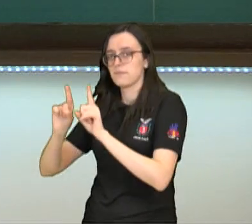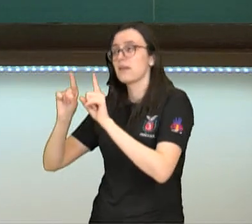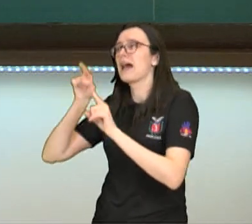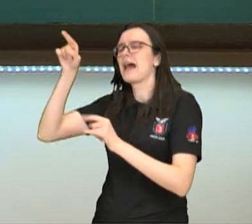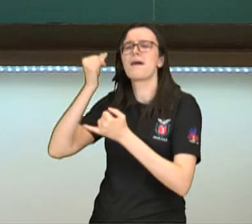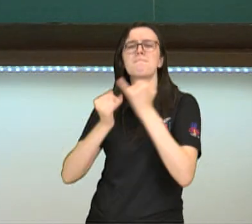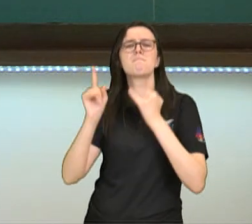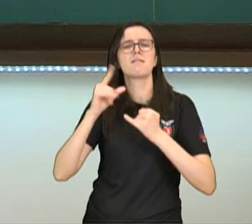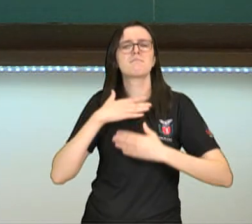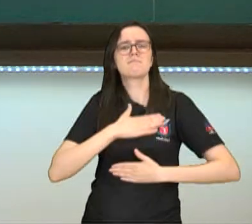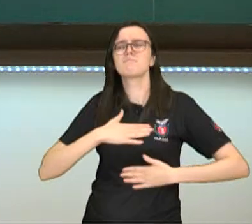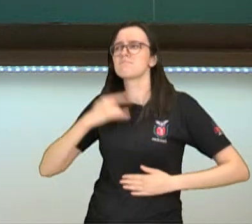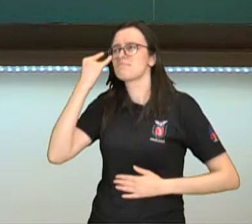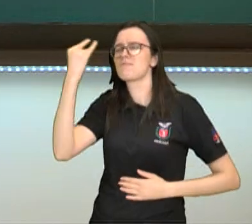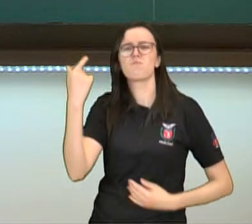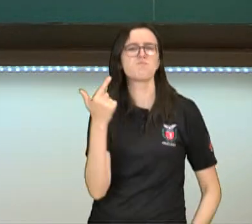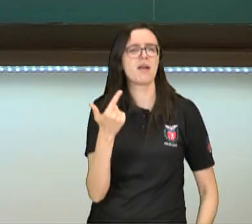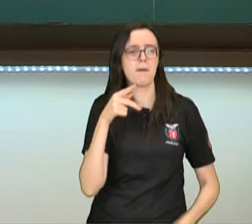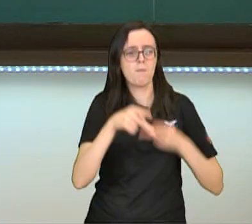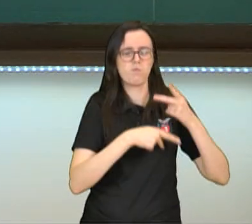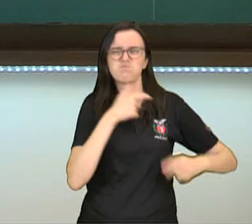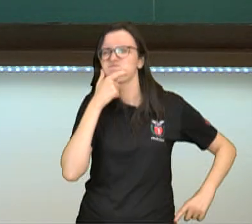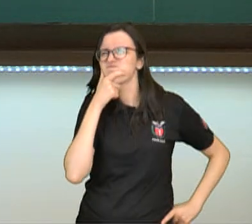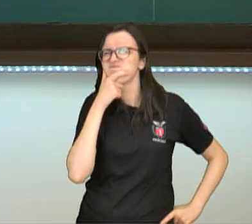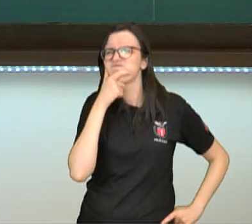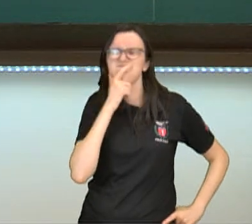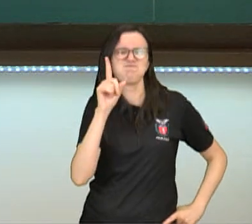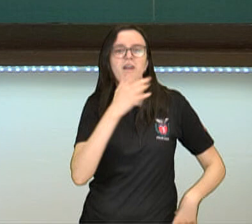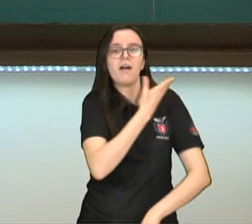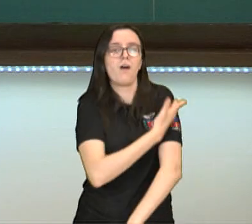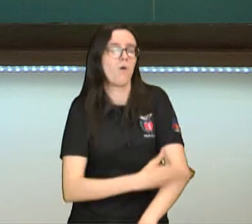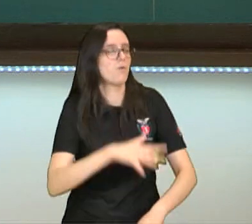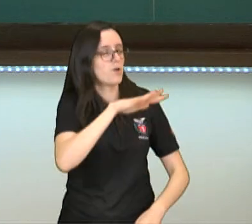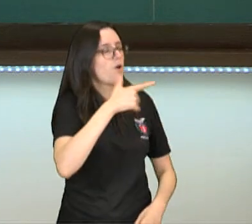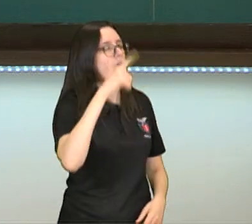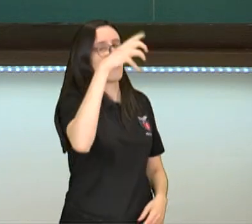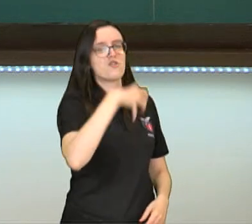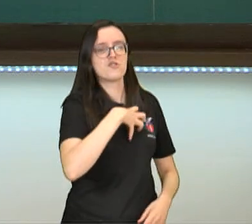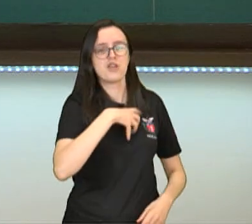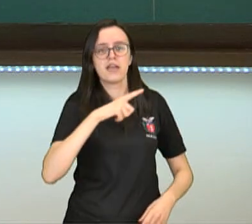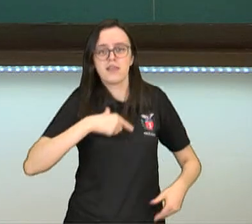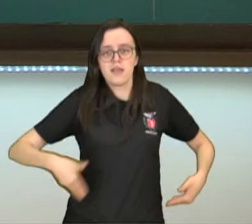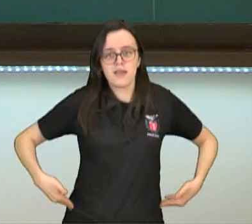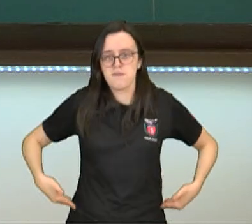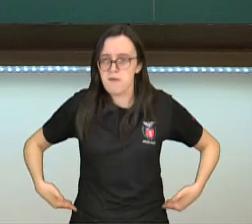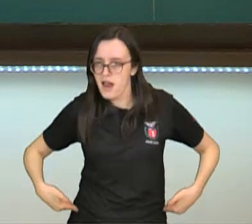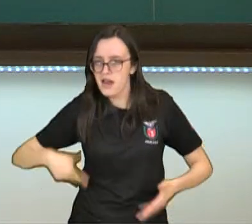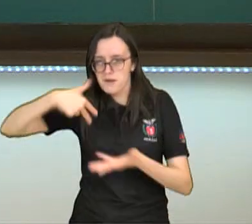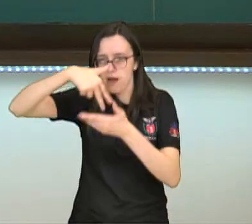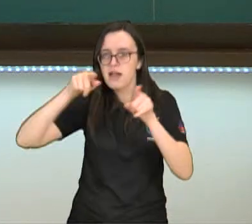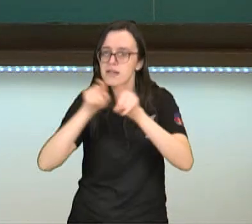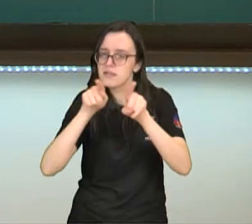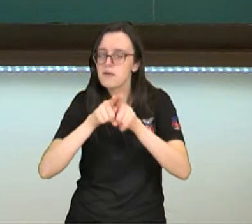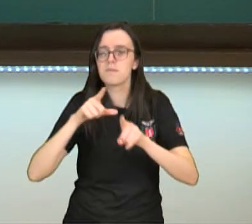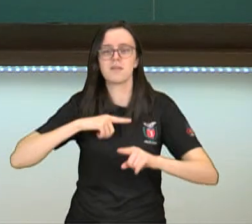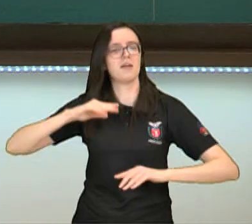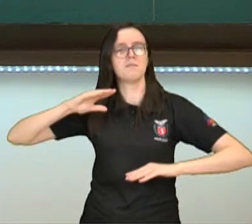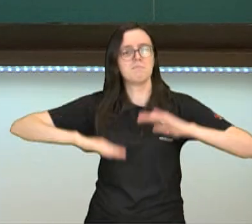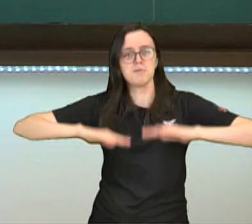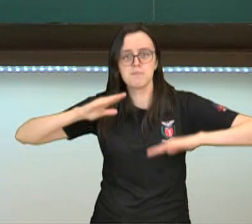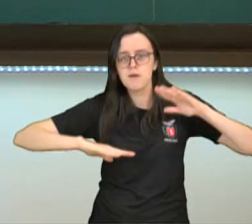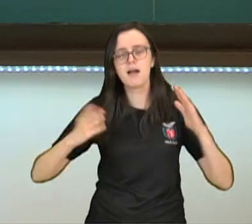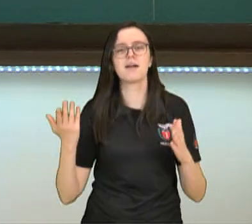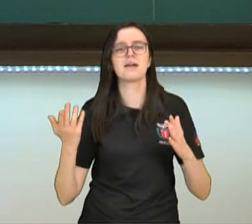não era tão atrativa para aquela população que estava mais acostumada com o requebrar dos quadris, com a batida dos